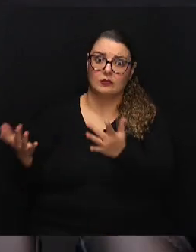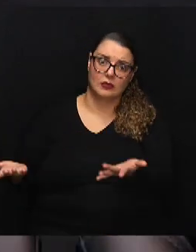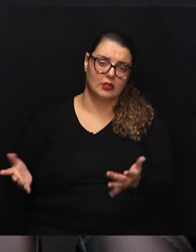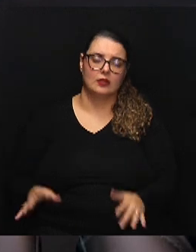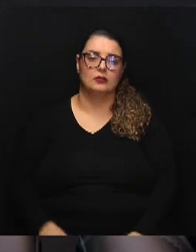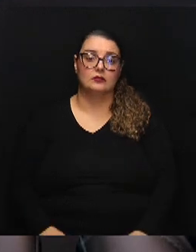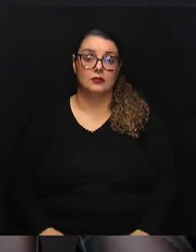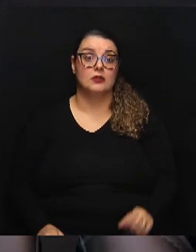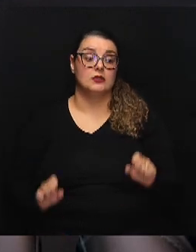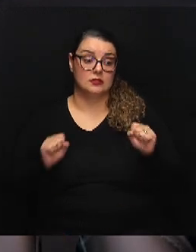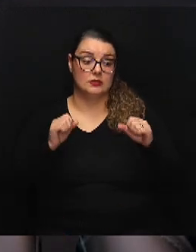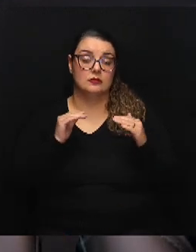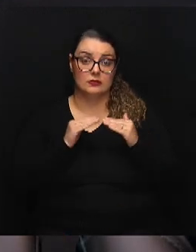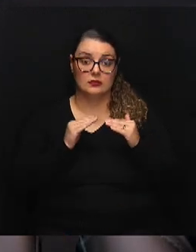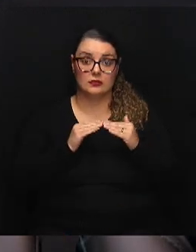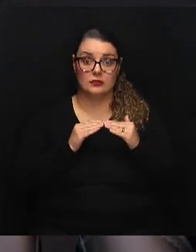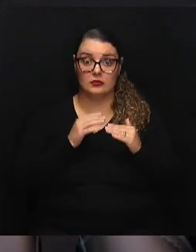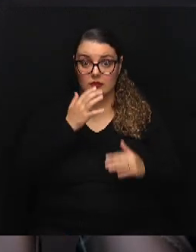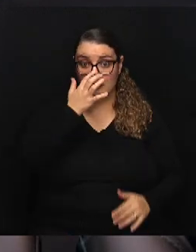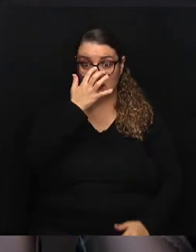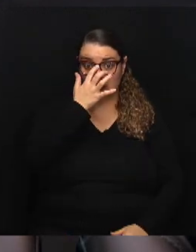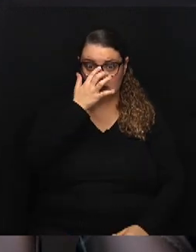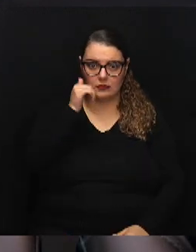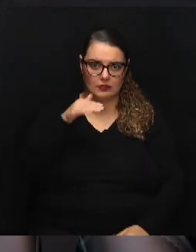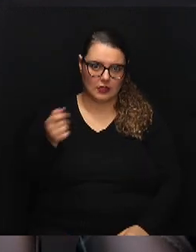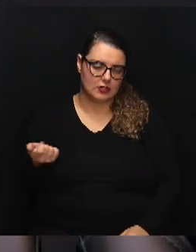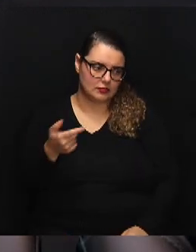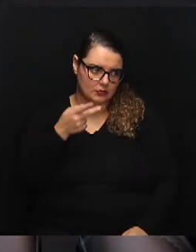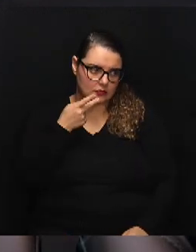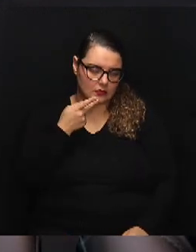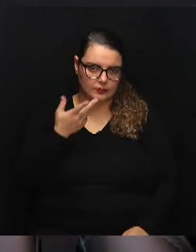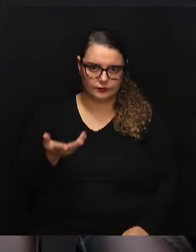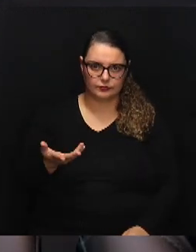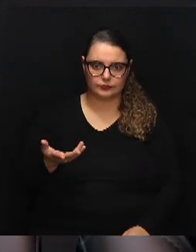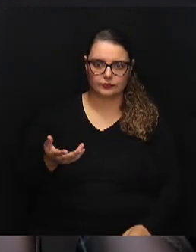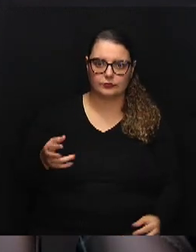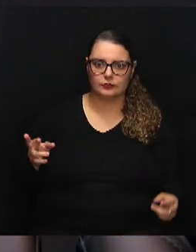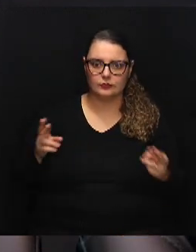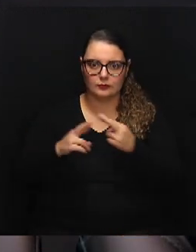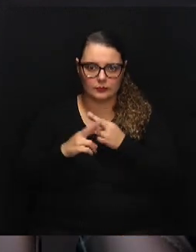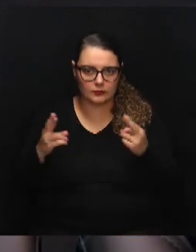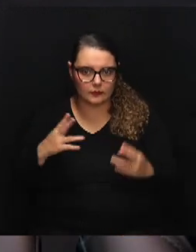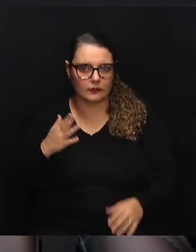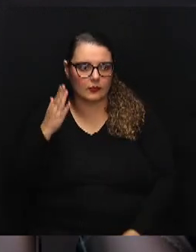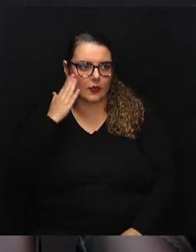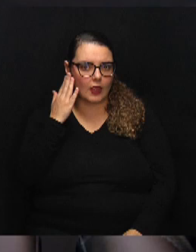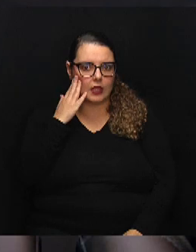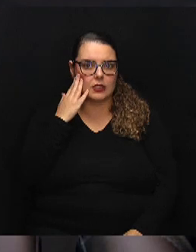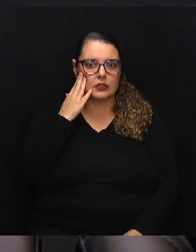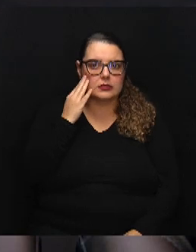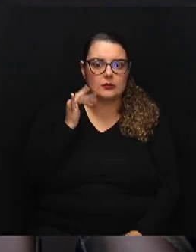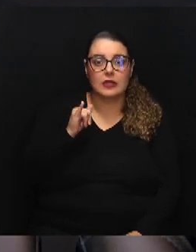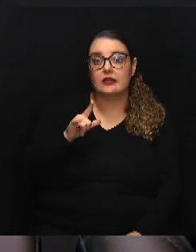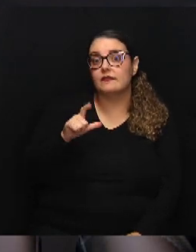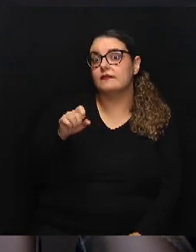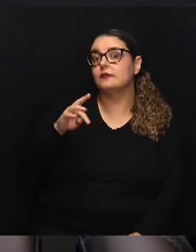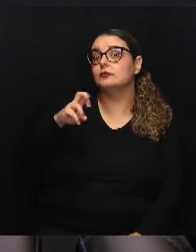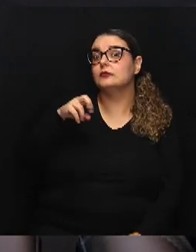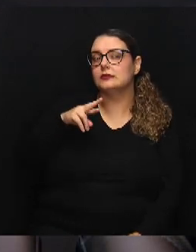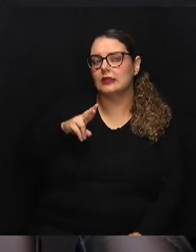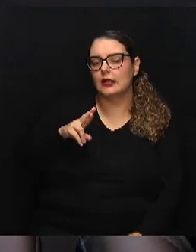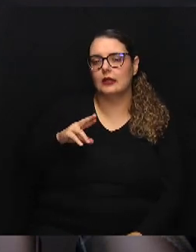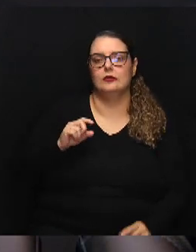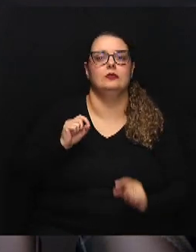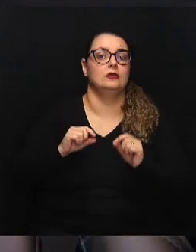que muito do que a gente já falou, né, essa questão de saber filtrar o que você vai postar, o que você não